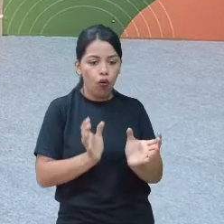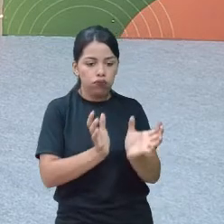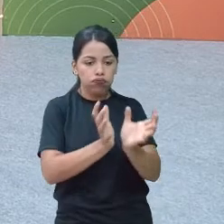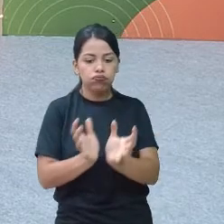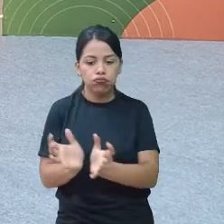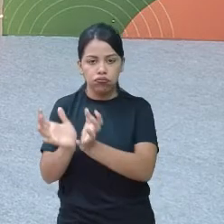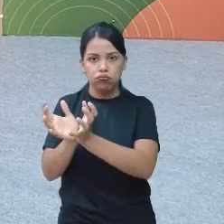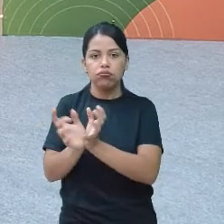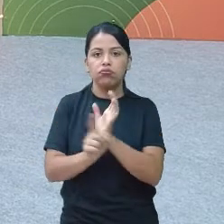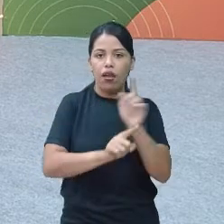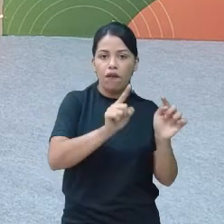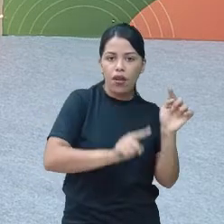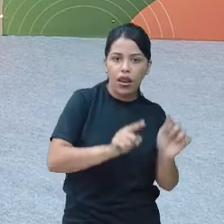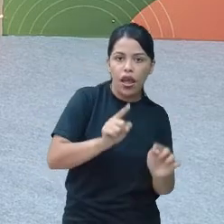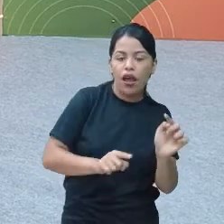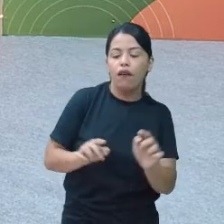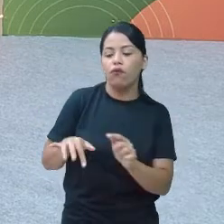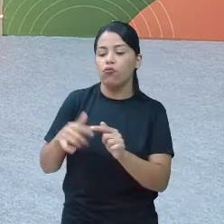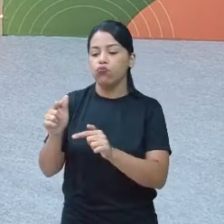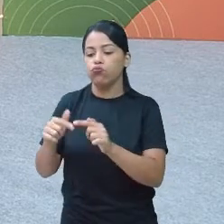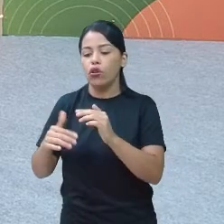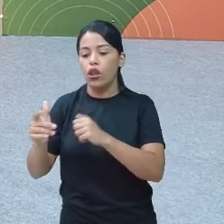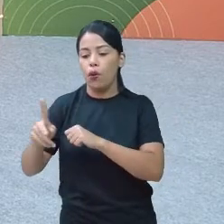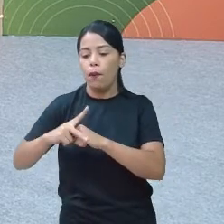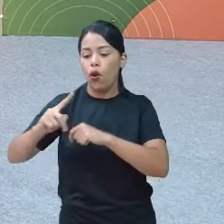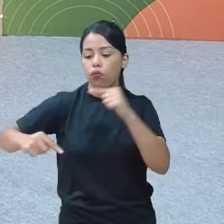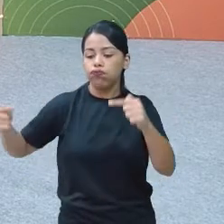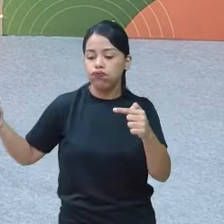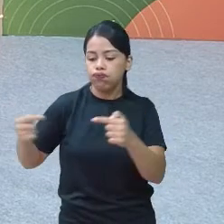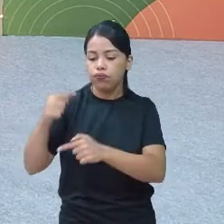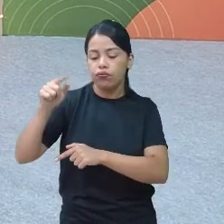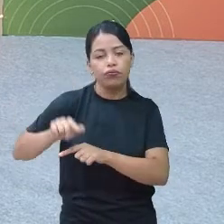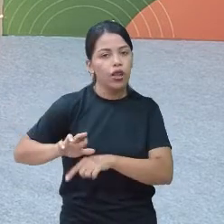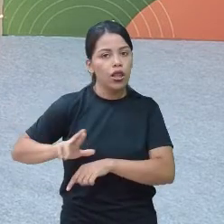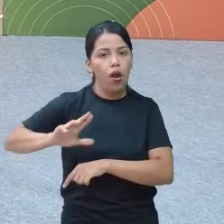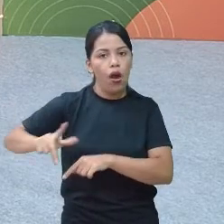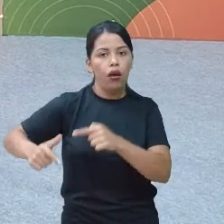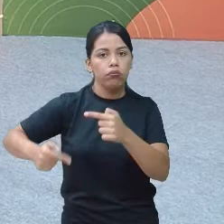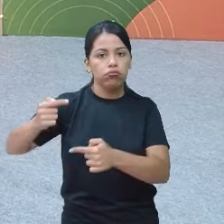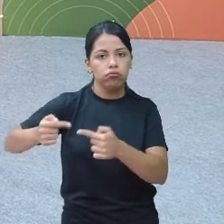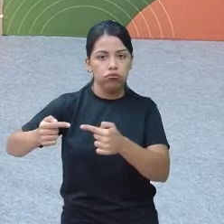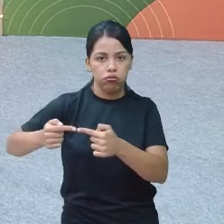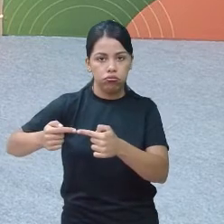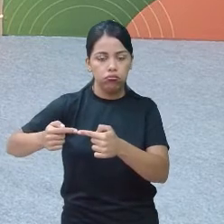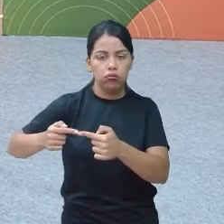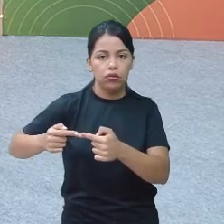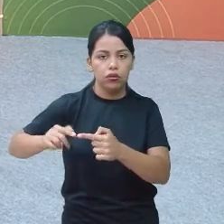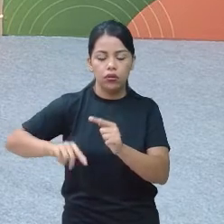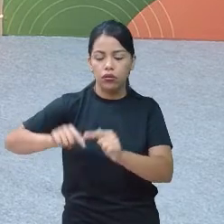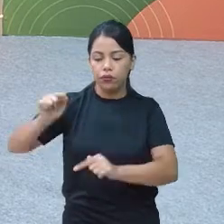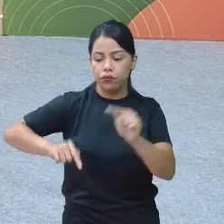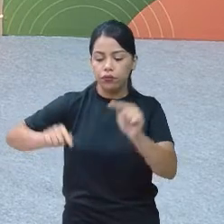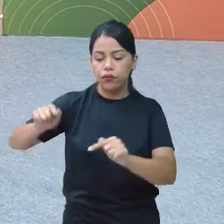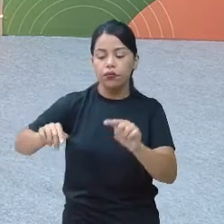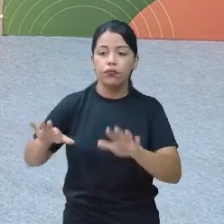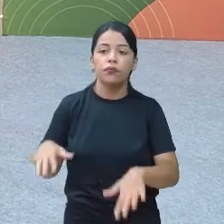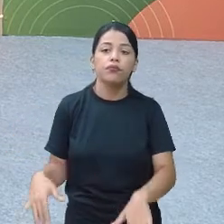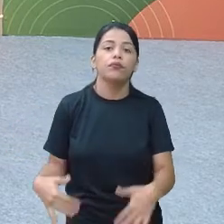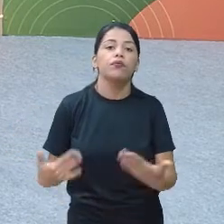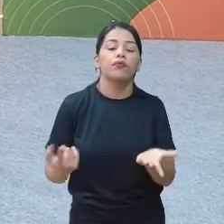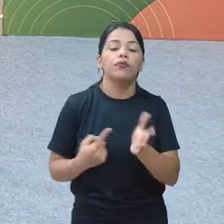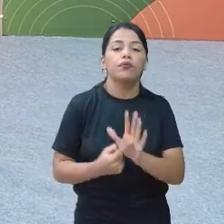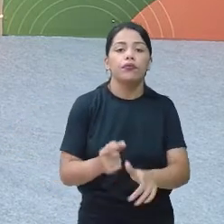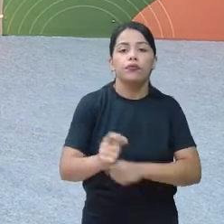pronomes, aqueles que são variáveis e aqueles que são invariáveis. Então, o que, ele é invariável. Então, ele vai aparecer na frase